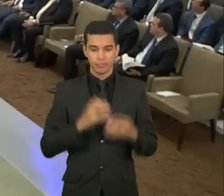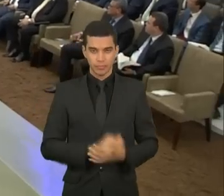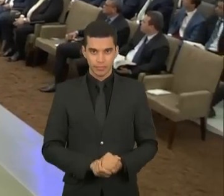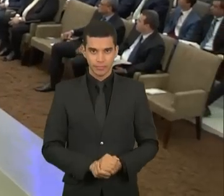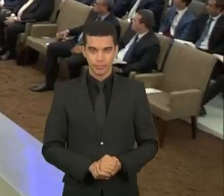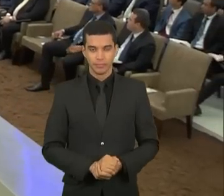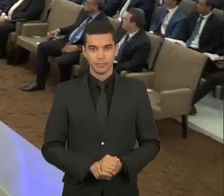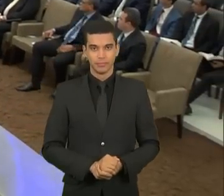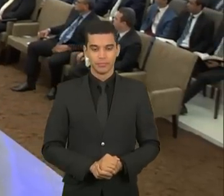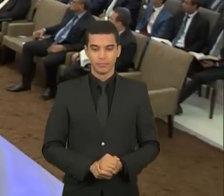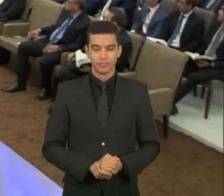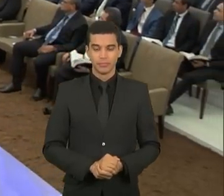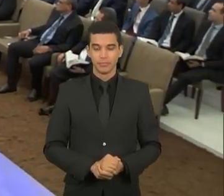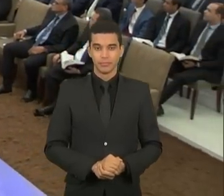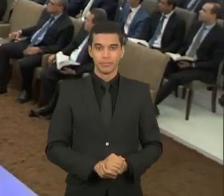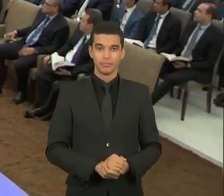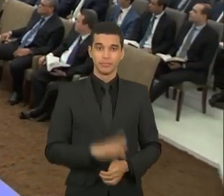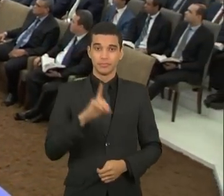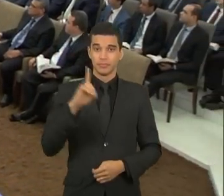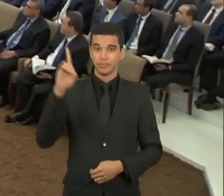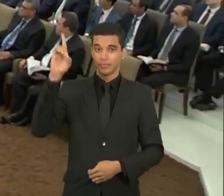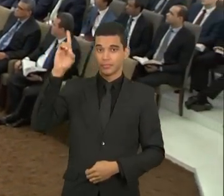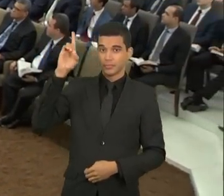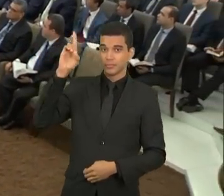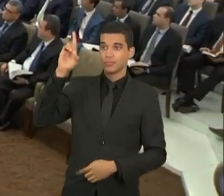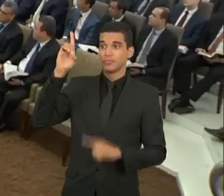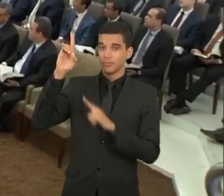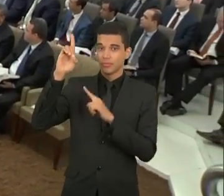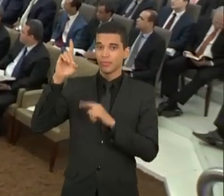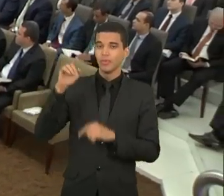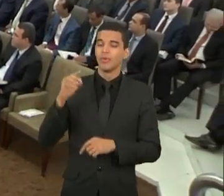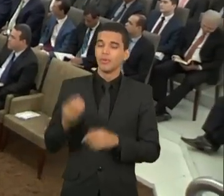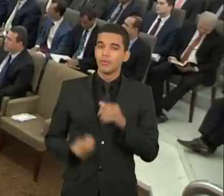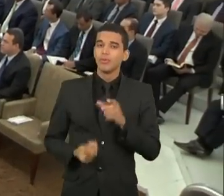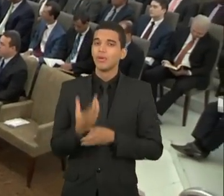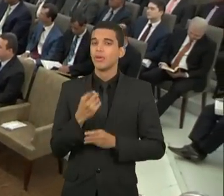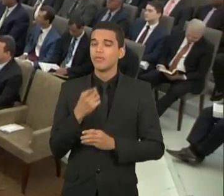Deus está despertando o teu interesse para a batalha da fé.